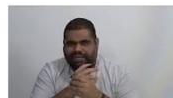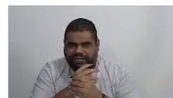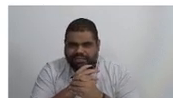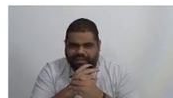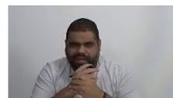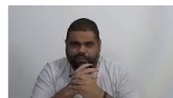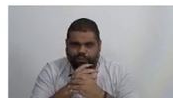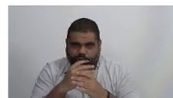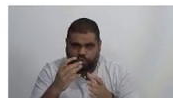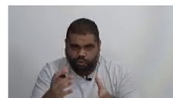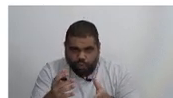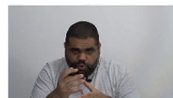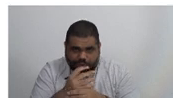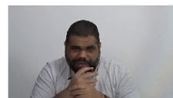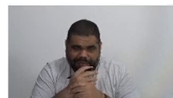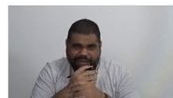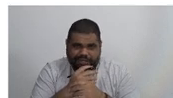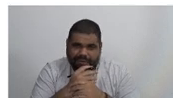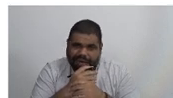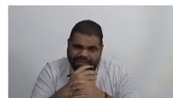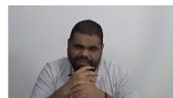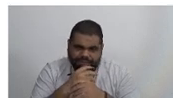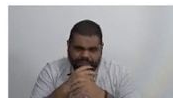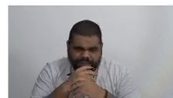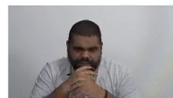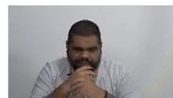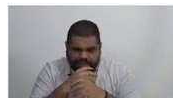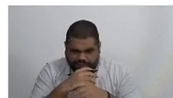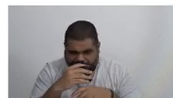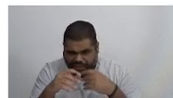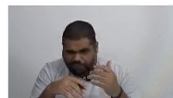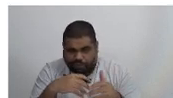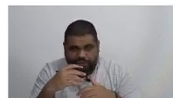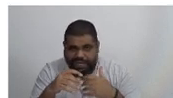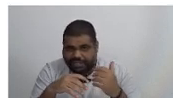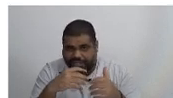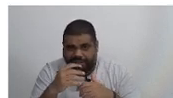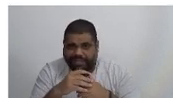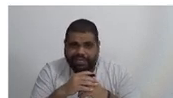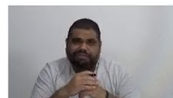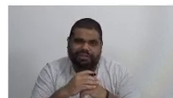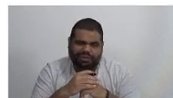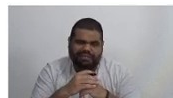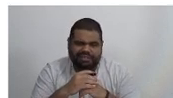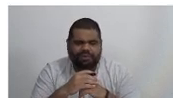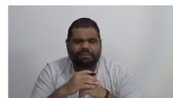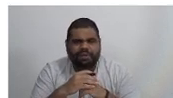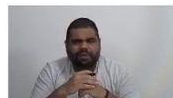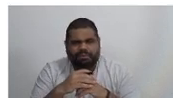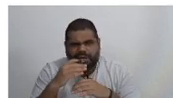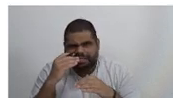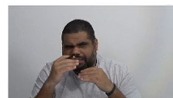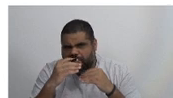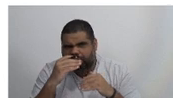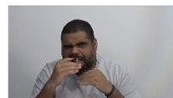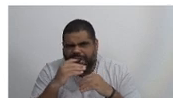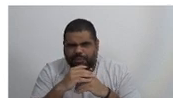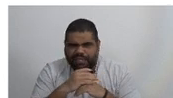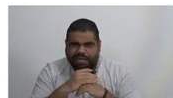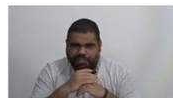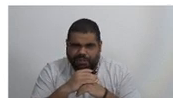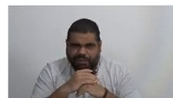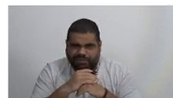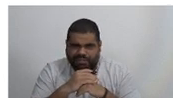nossa playlist, né? O nosso curso de matemática básica. Se você ficou viajando aí na fatoração, porque tá tudo